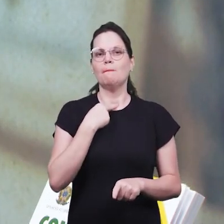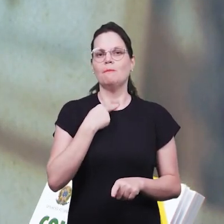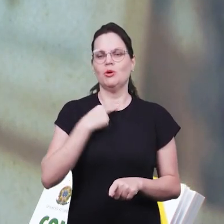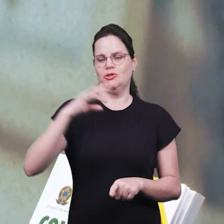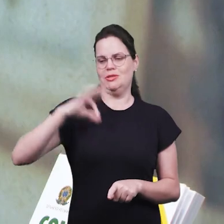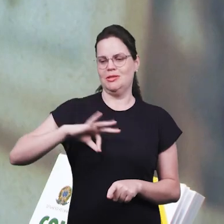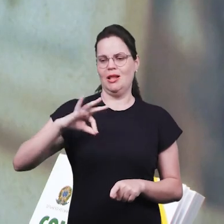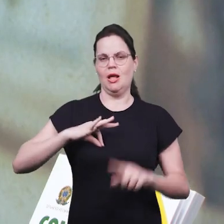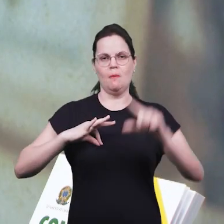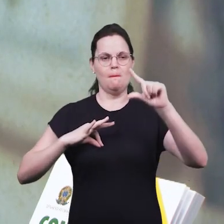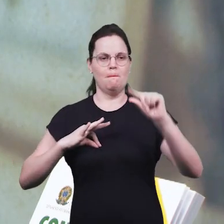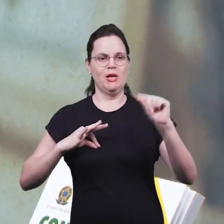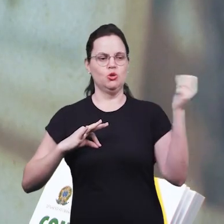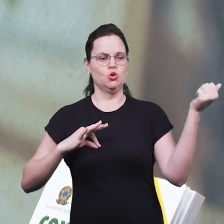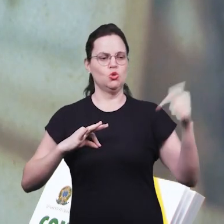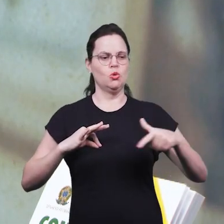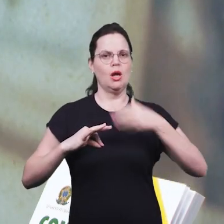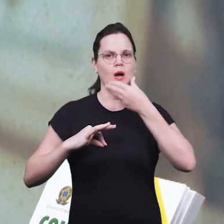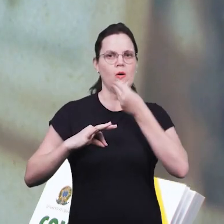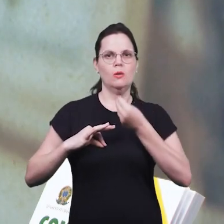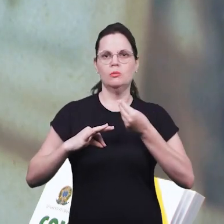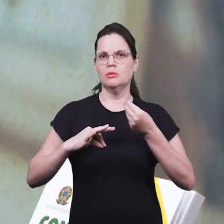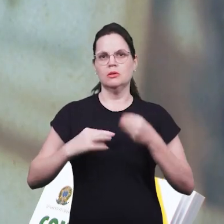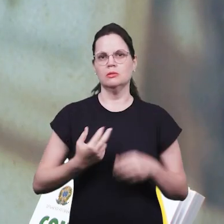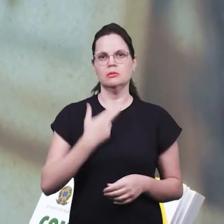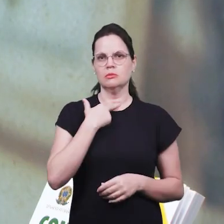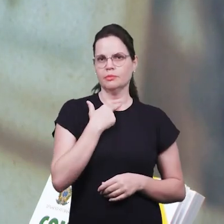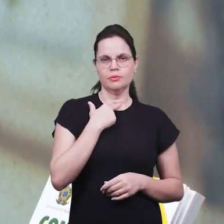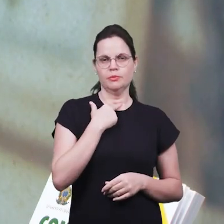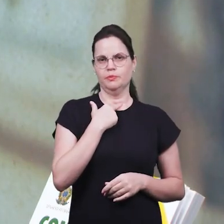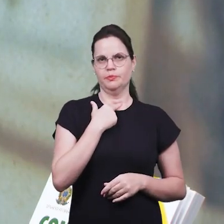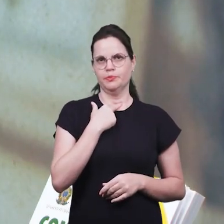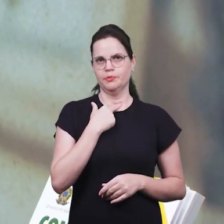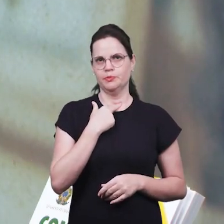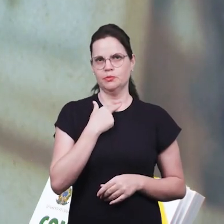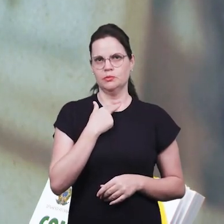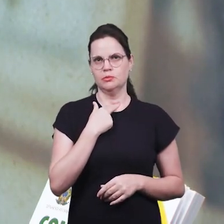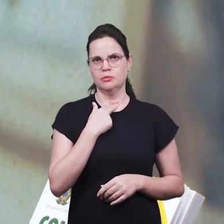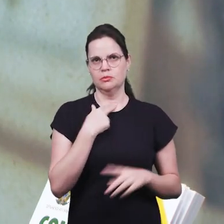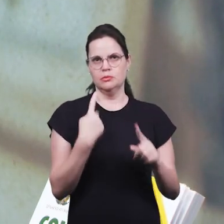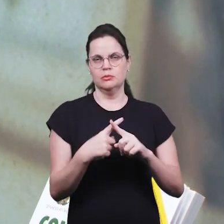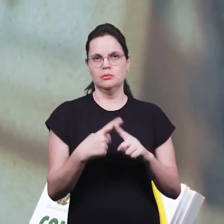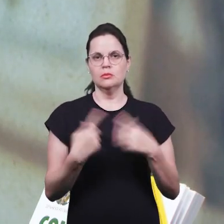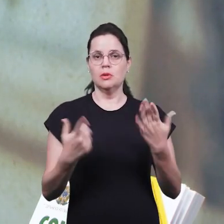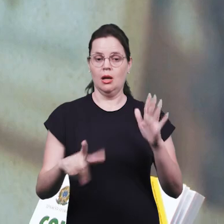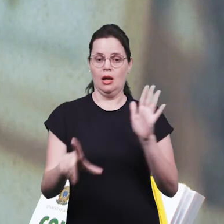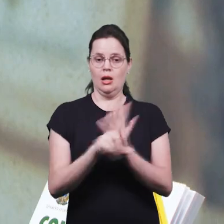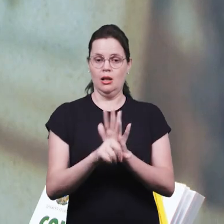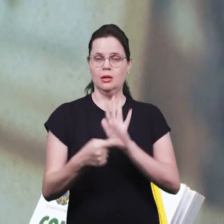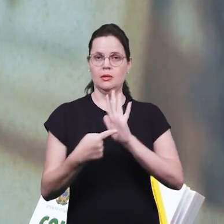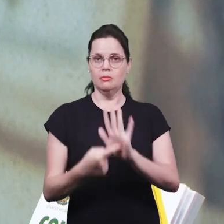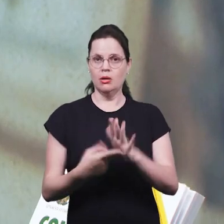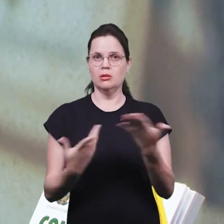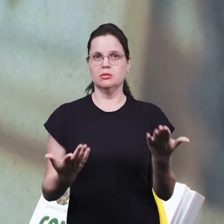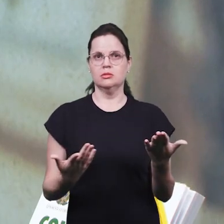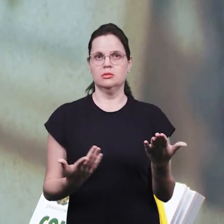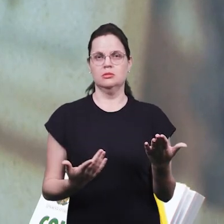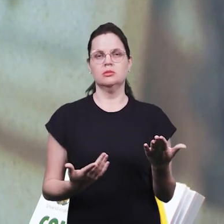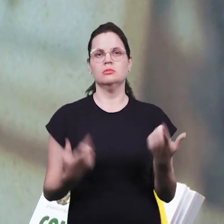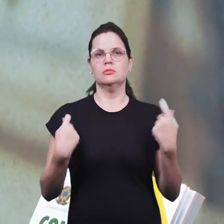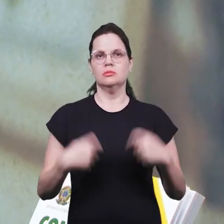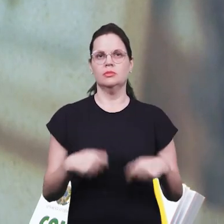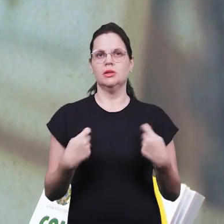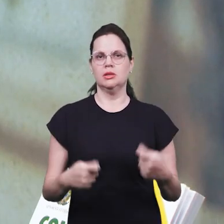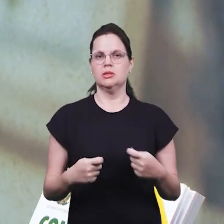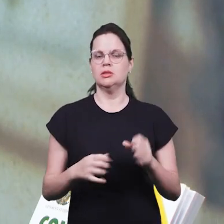receber menos do que um homem. Isso, por mais que seja um tratamento óbvio trazido pela lei, o legislador pensou assim, eu